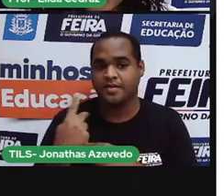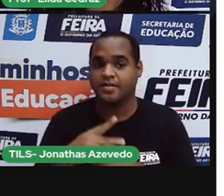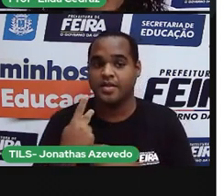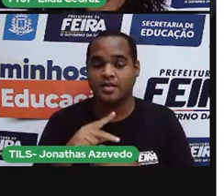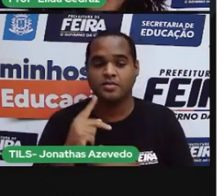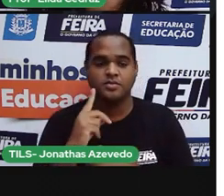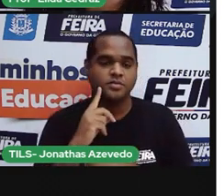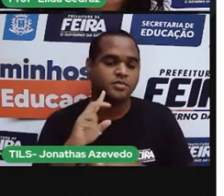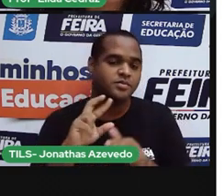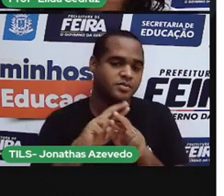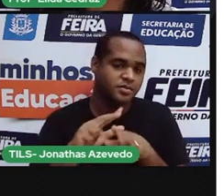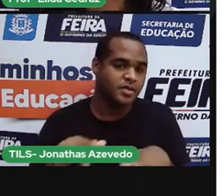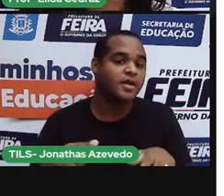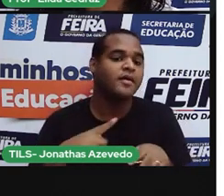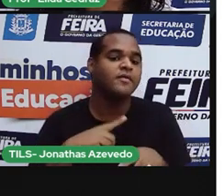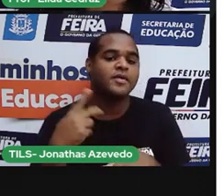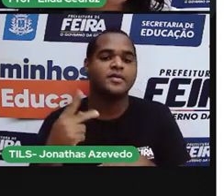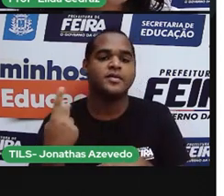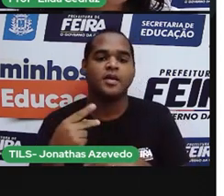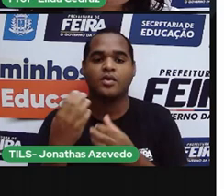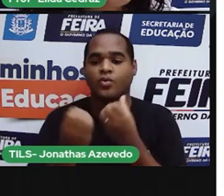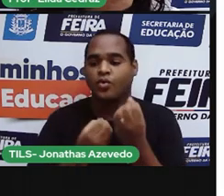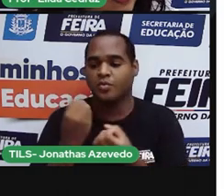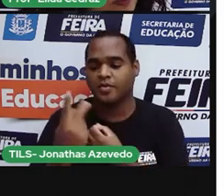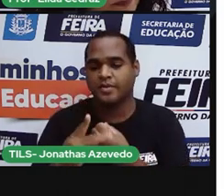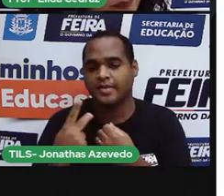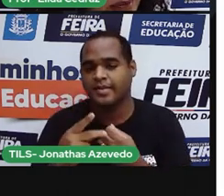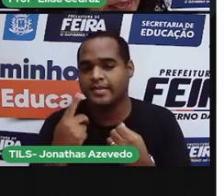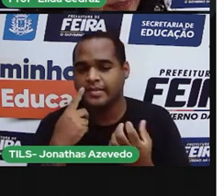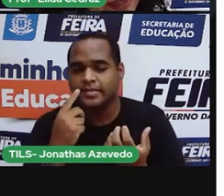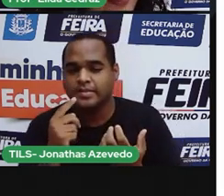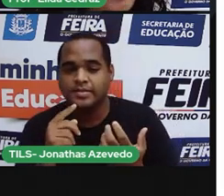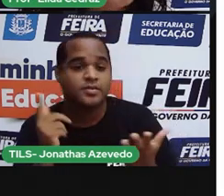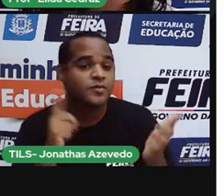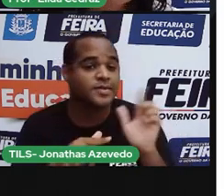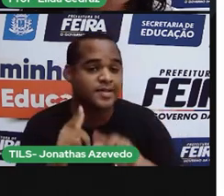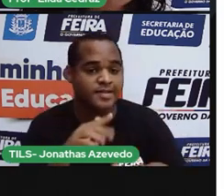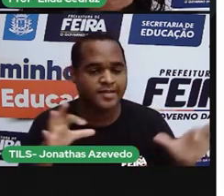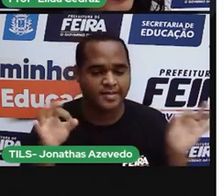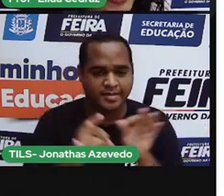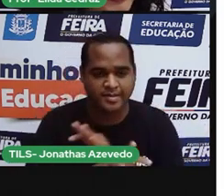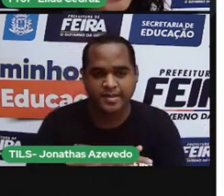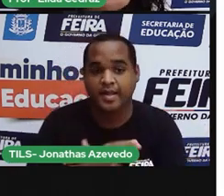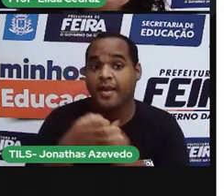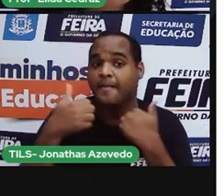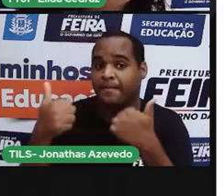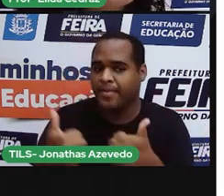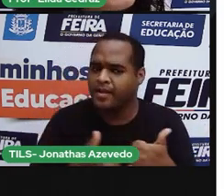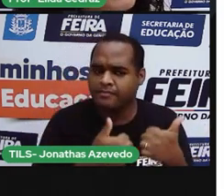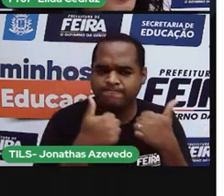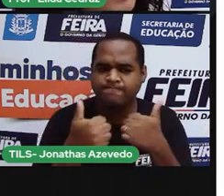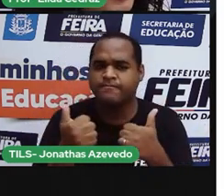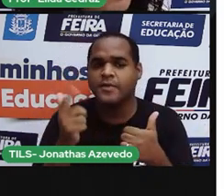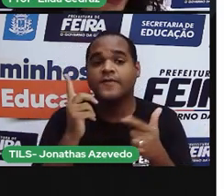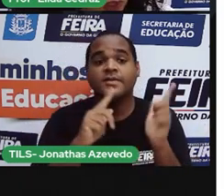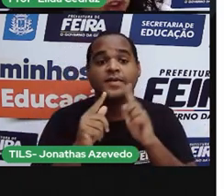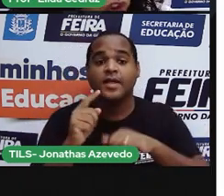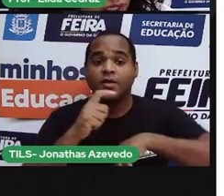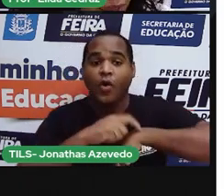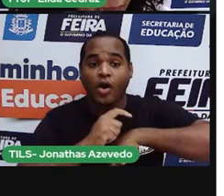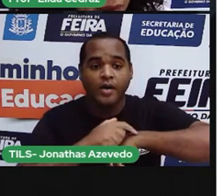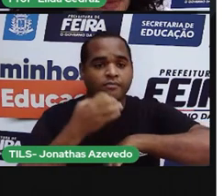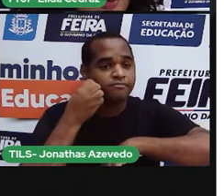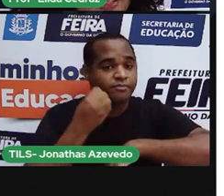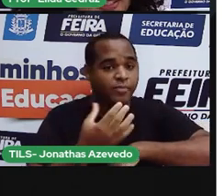vocês tiverem, para que ela saia completa, bem feita, e que você tenha tempo